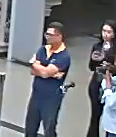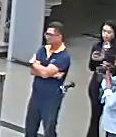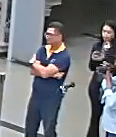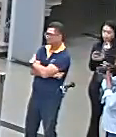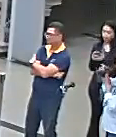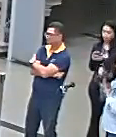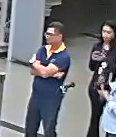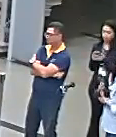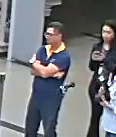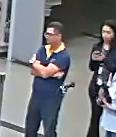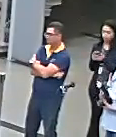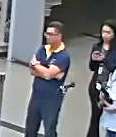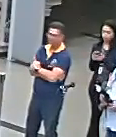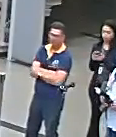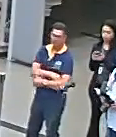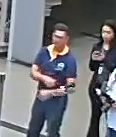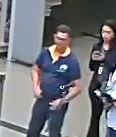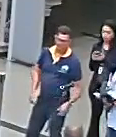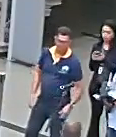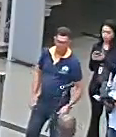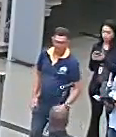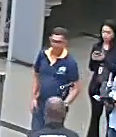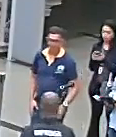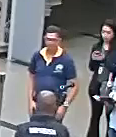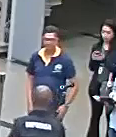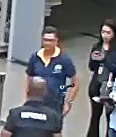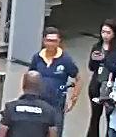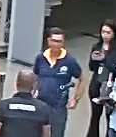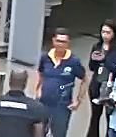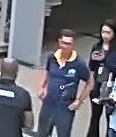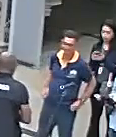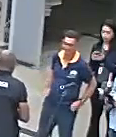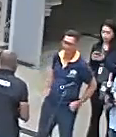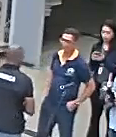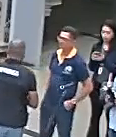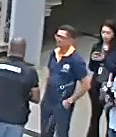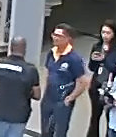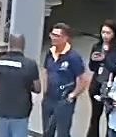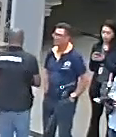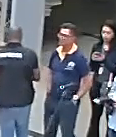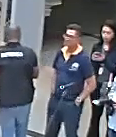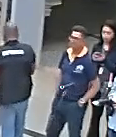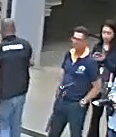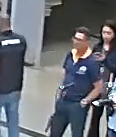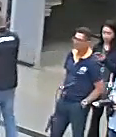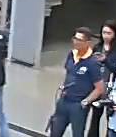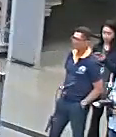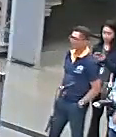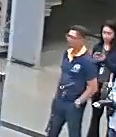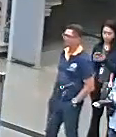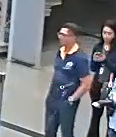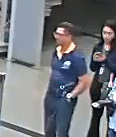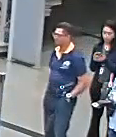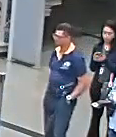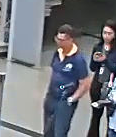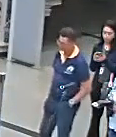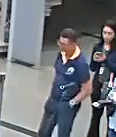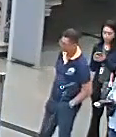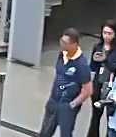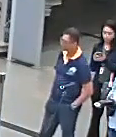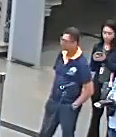o momento de vocês momento da gente mais uma vez cobrar e nós vamos continu cobrando seja de quem for